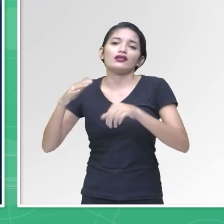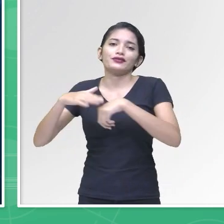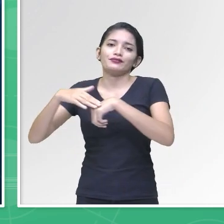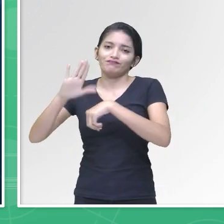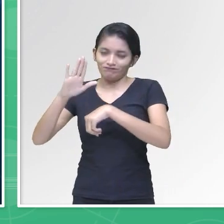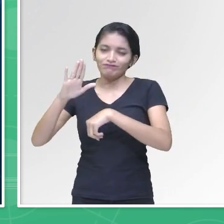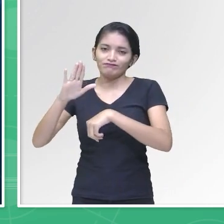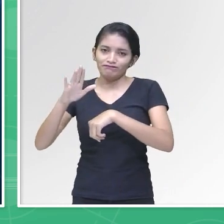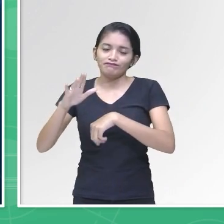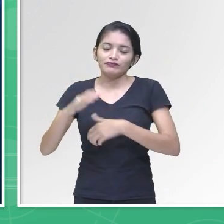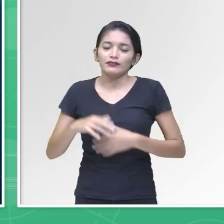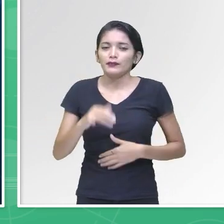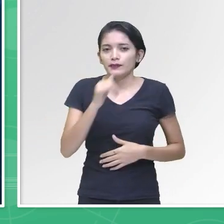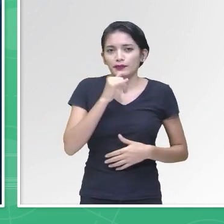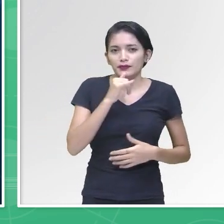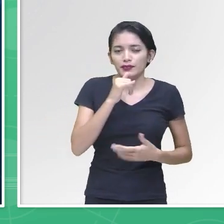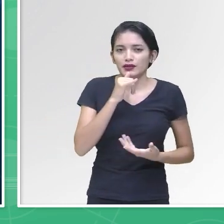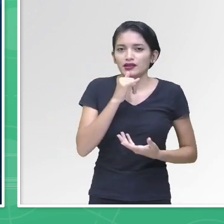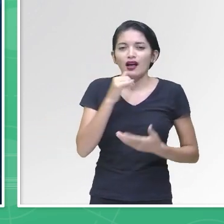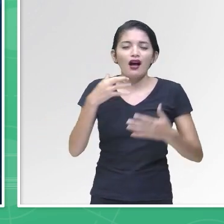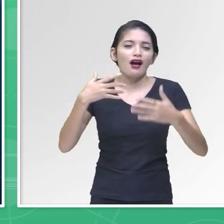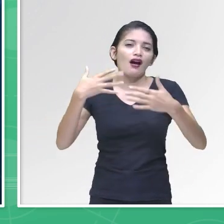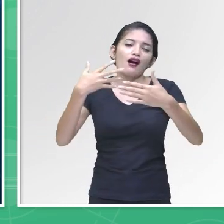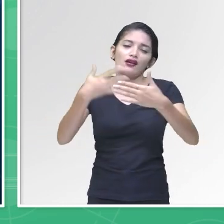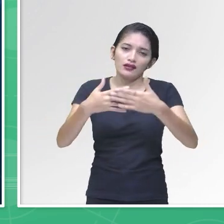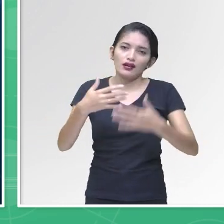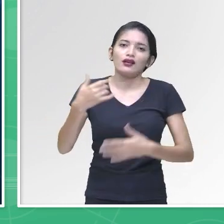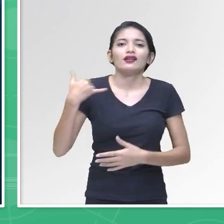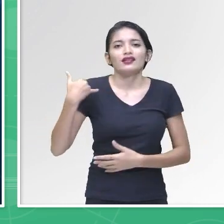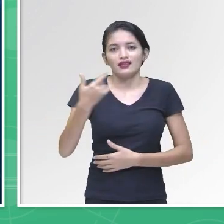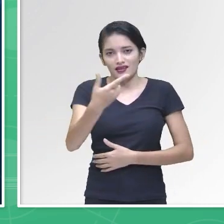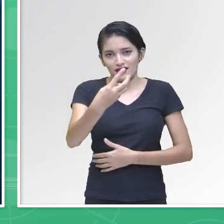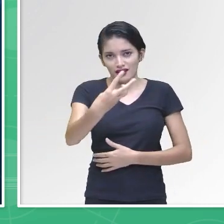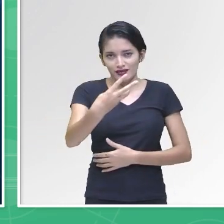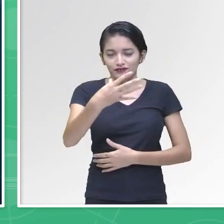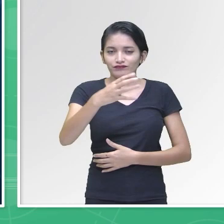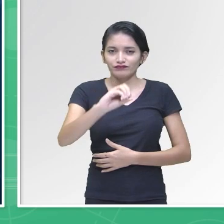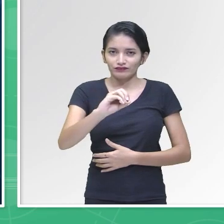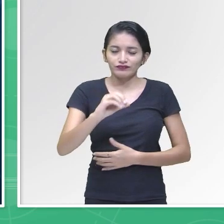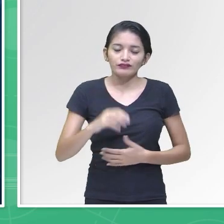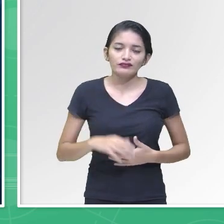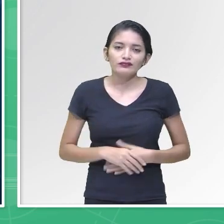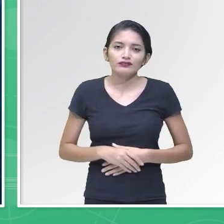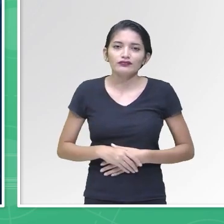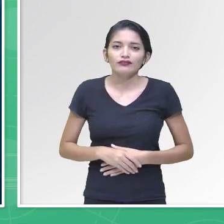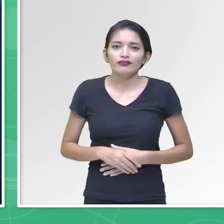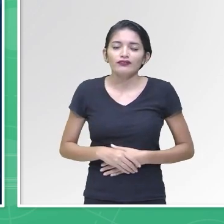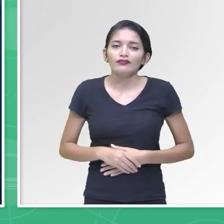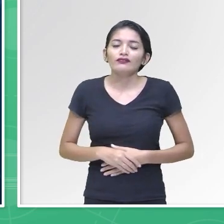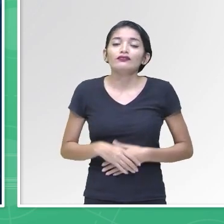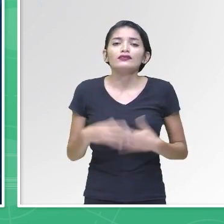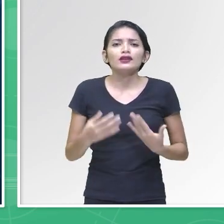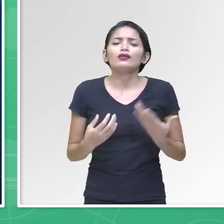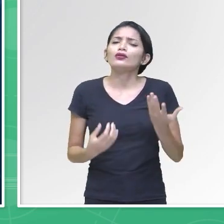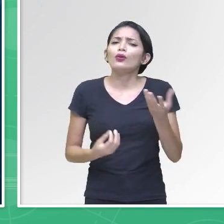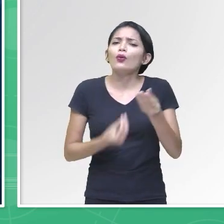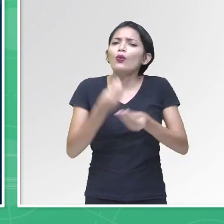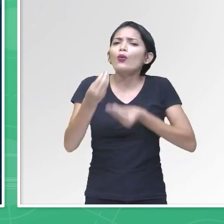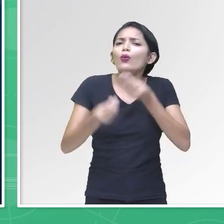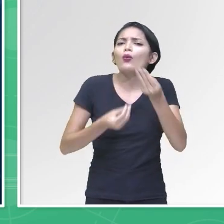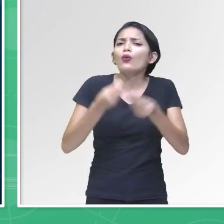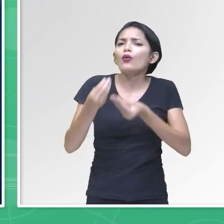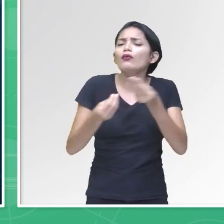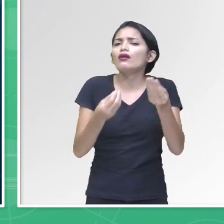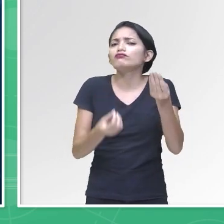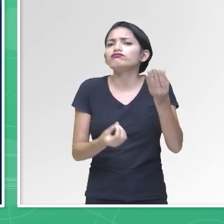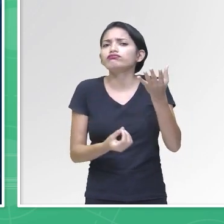avançada, como, por exemplo, até os 30 anos de idade. E a nossa Constituição, né? Como é que ela